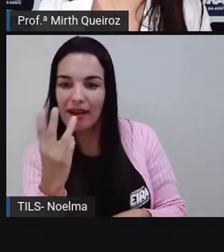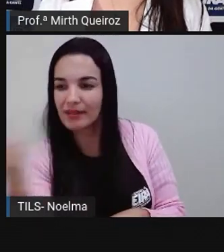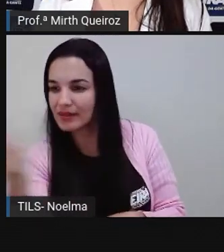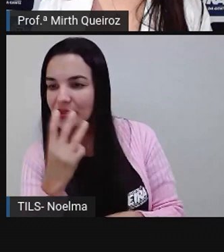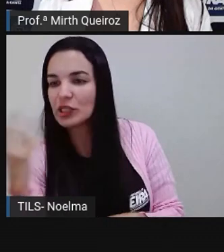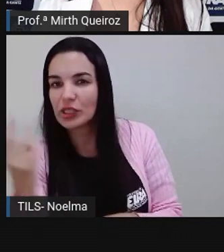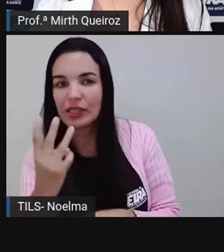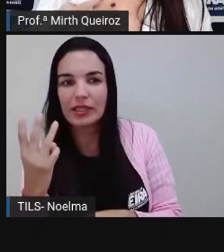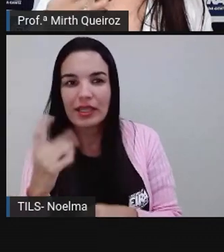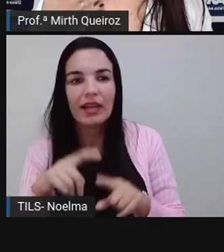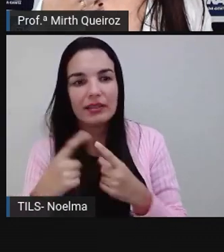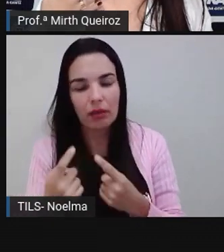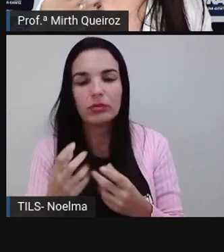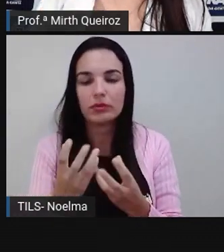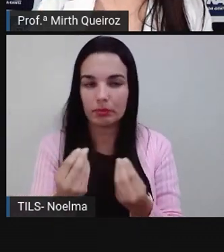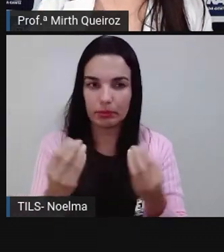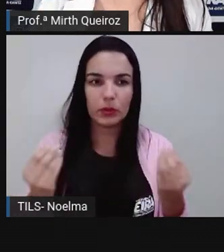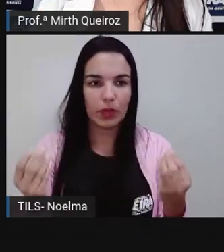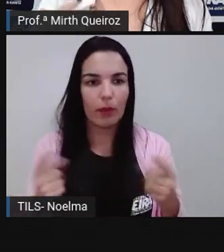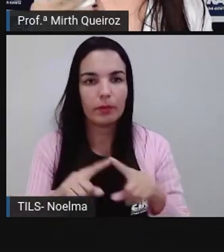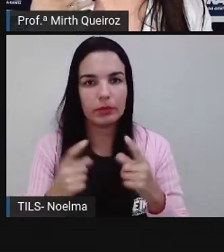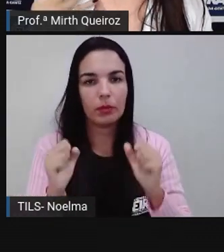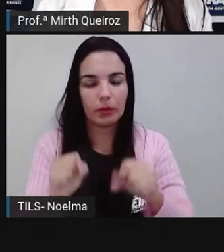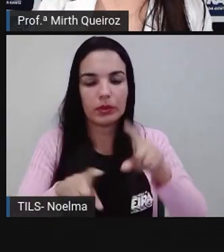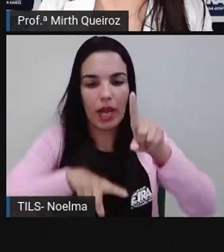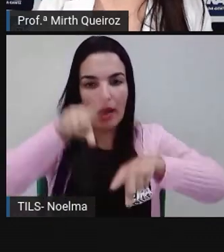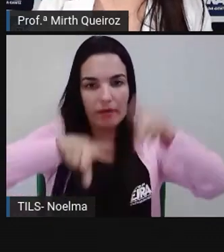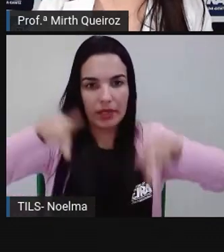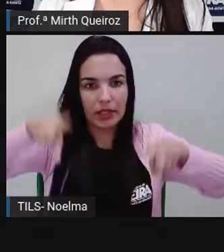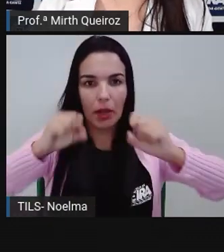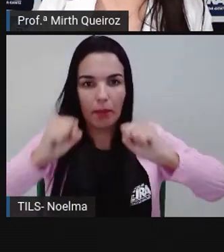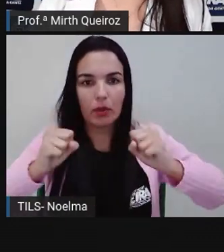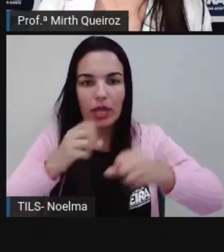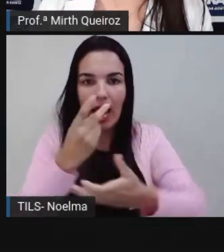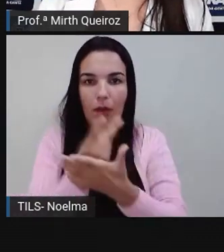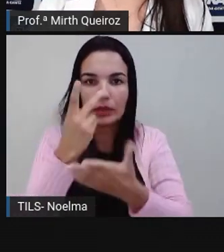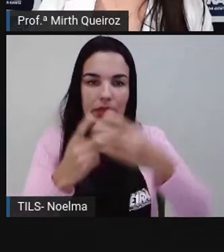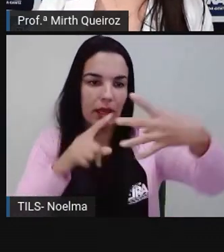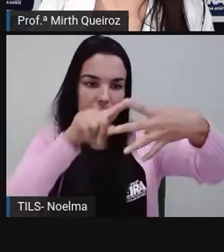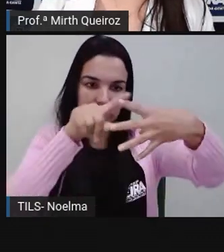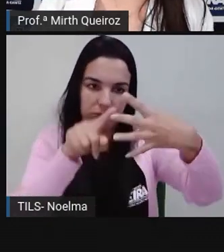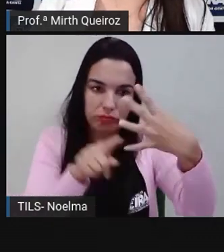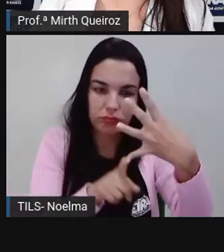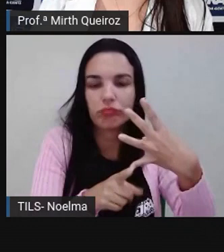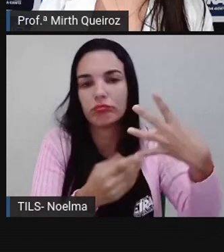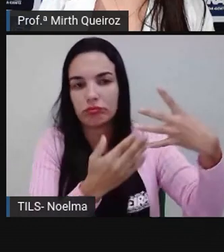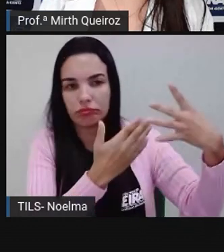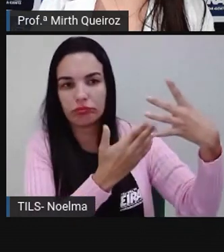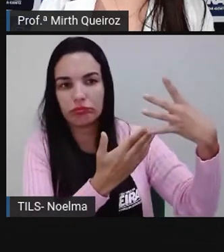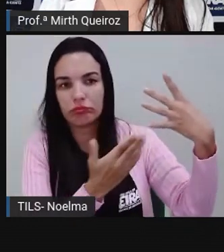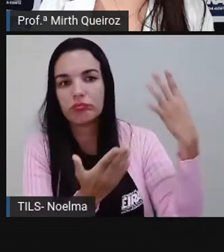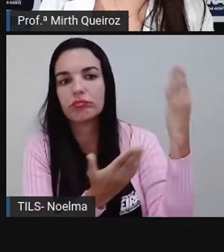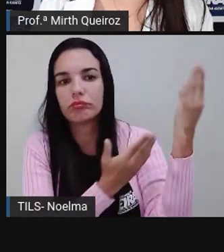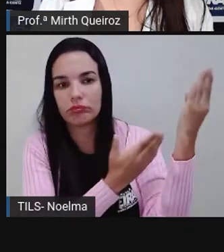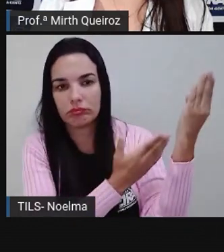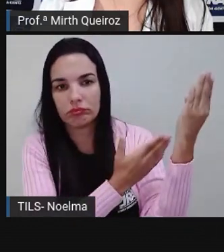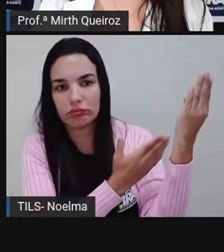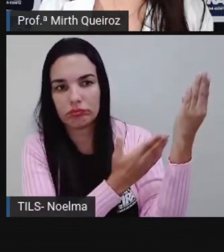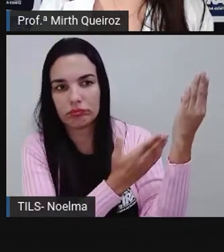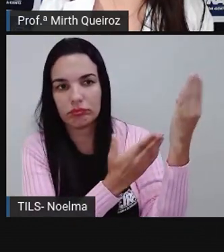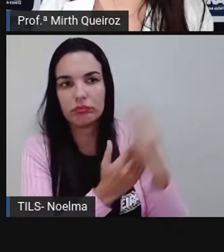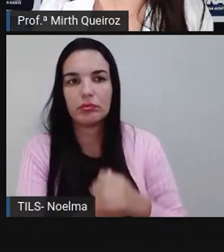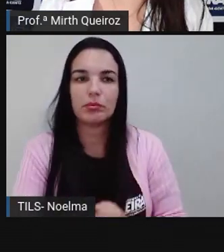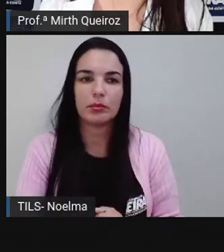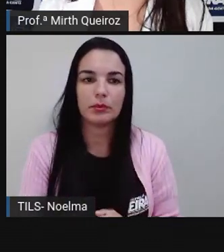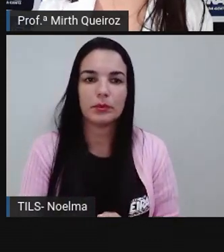o número. Então, a variação pode acontecer dessas 4 formas: modo, tempo, pessoa e número.